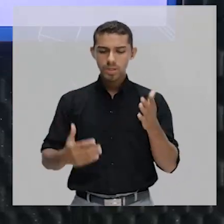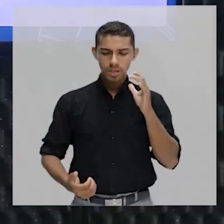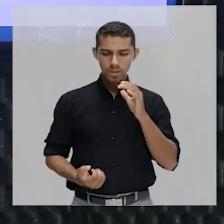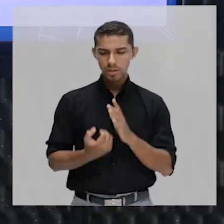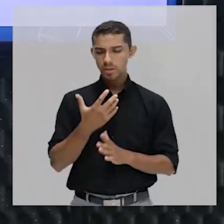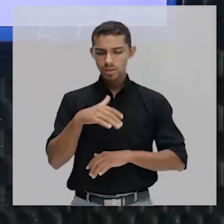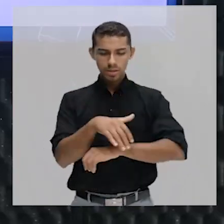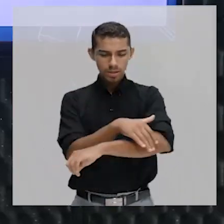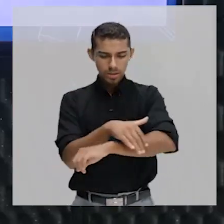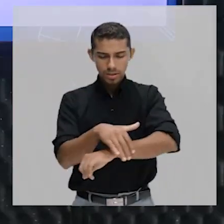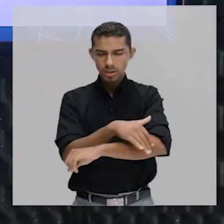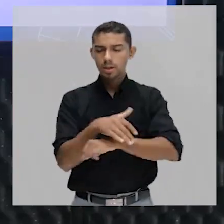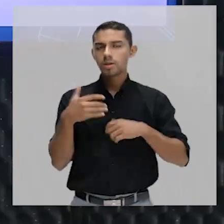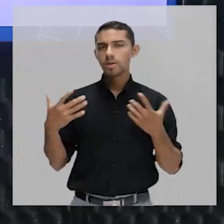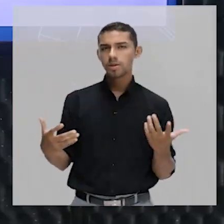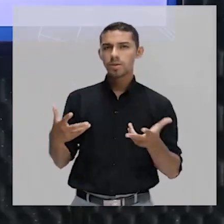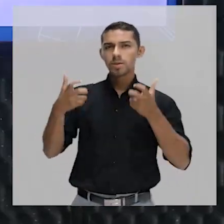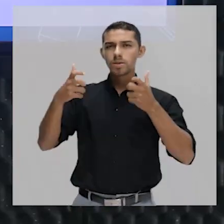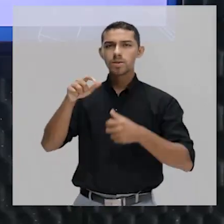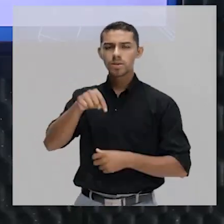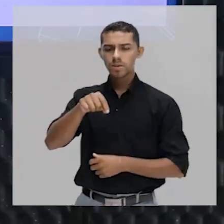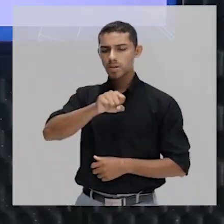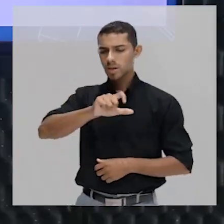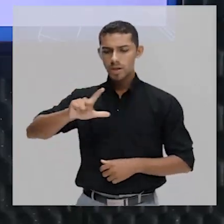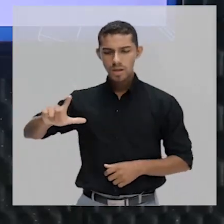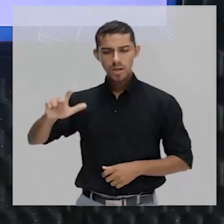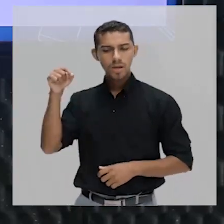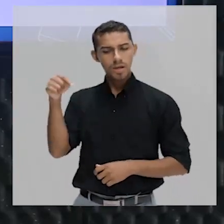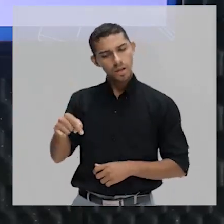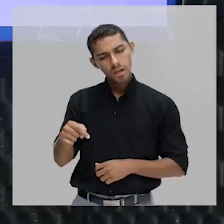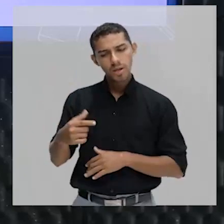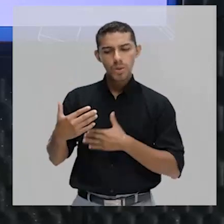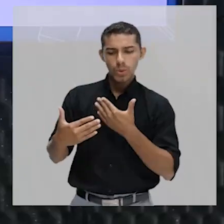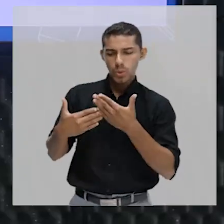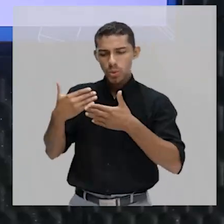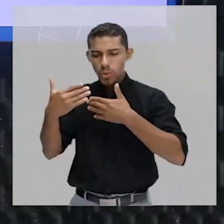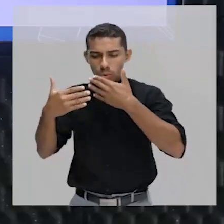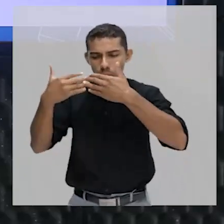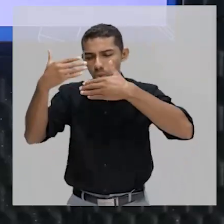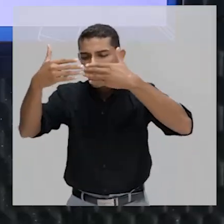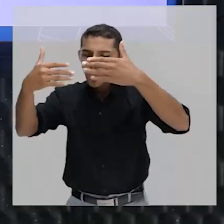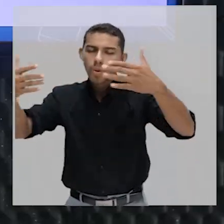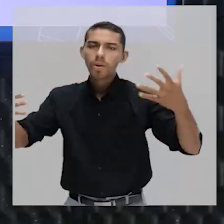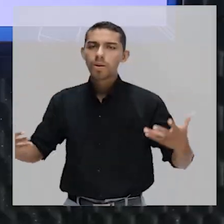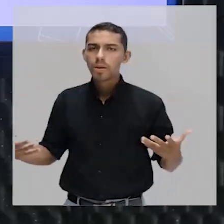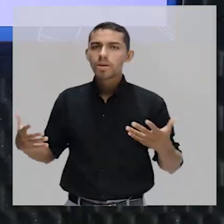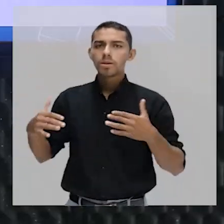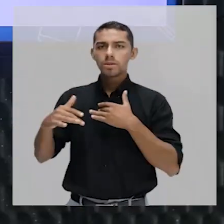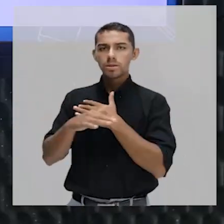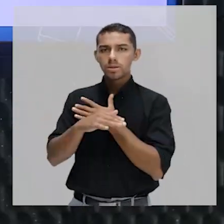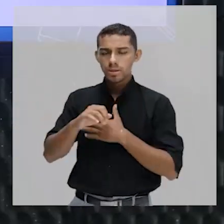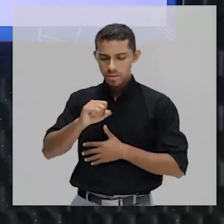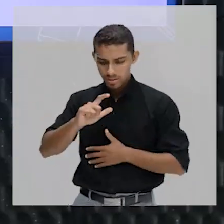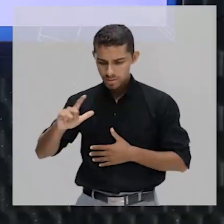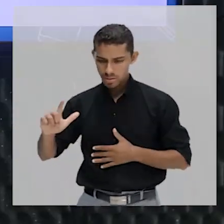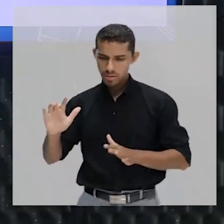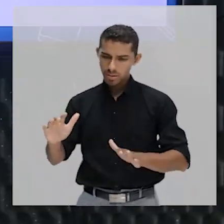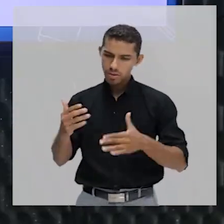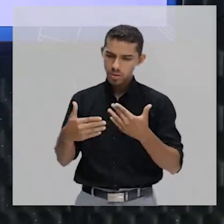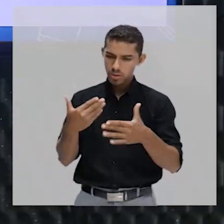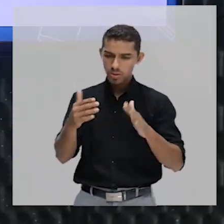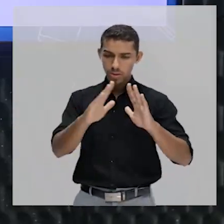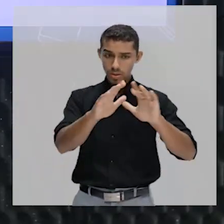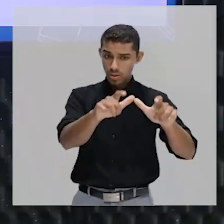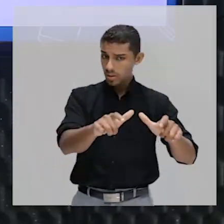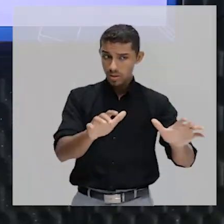ruas. É interessante perceber isso aqui em São Luís, que é uma cidade que vai crescendo, se desenvolvendo, né? E às vezes você passa por determinado bairro e ele